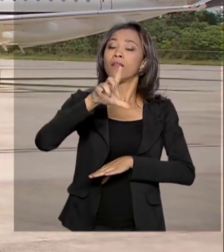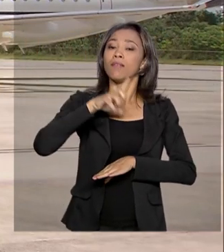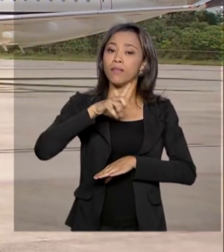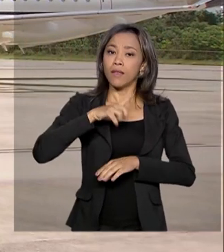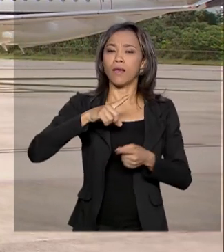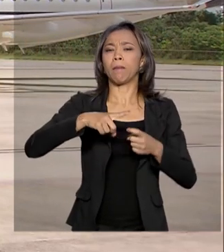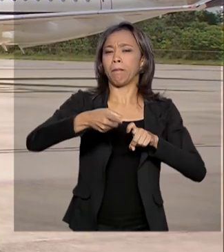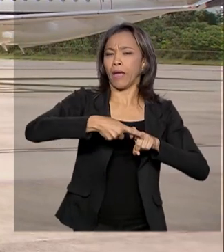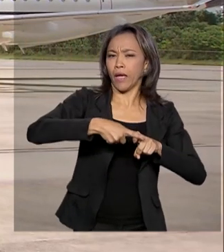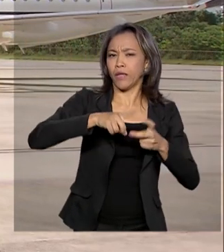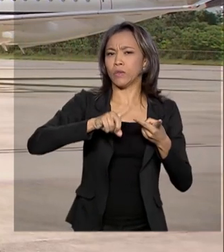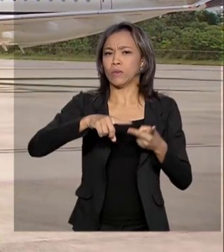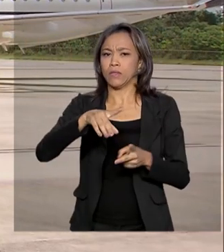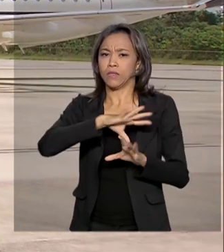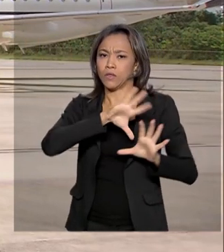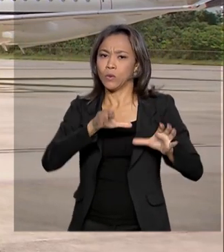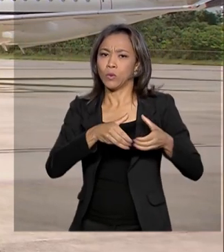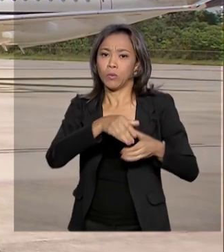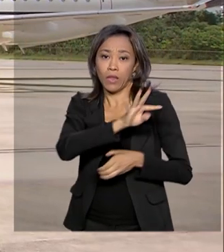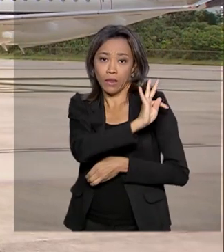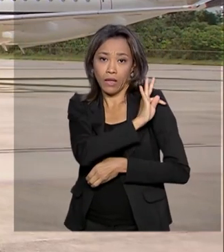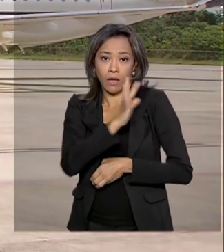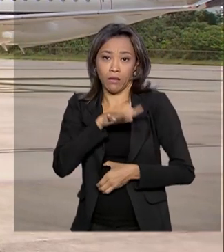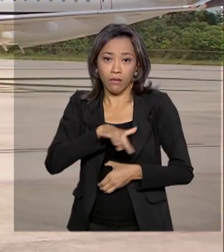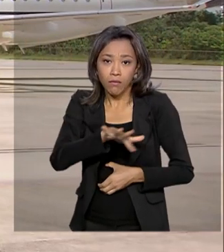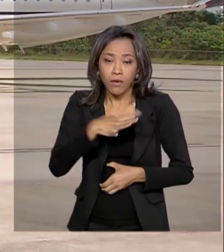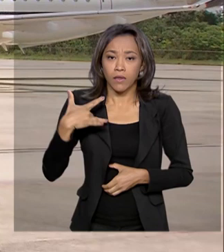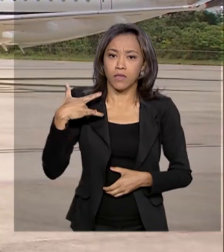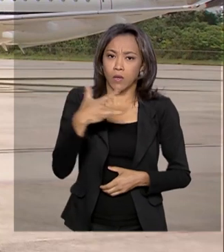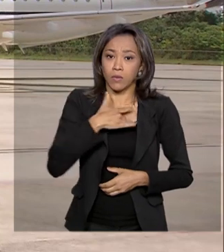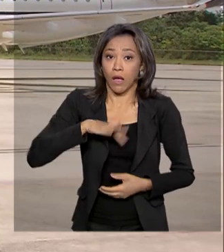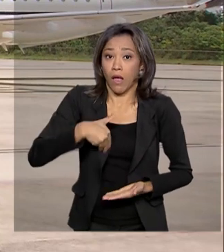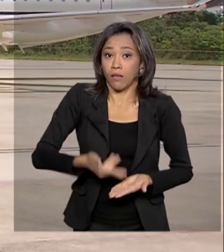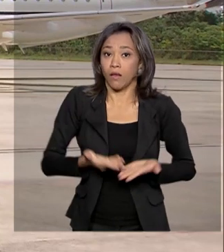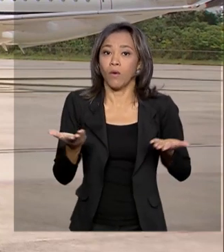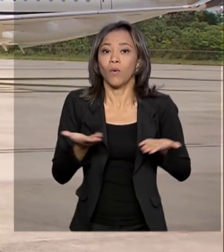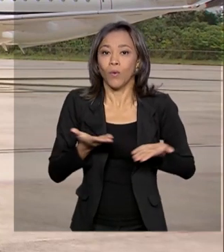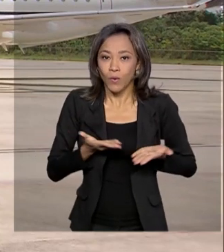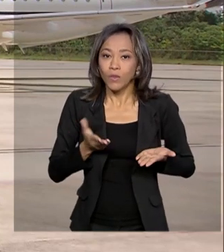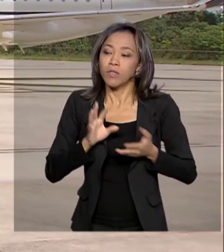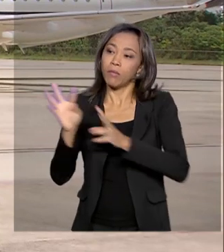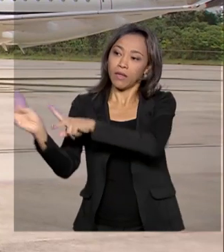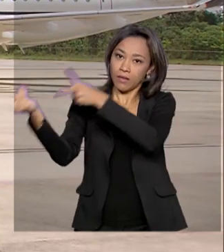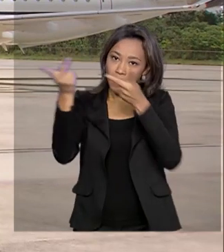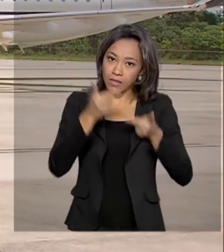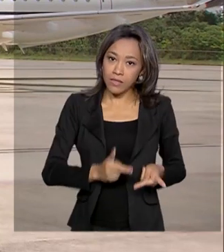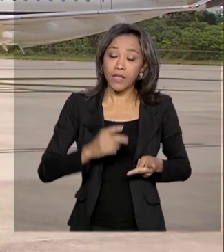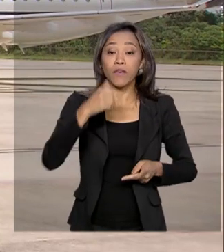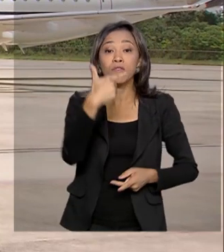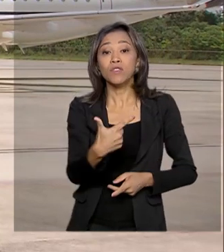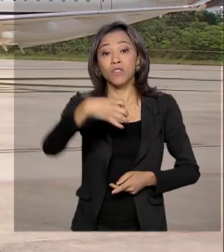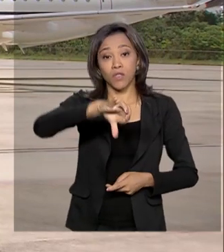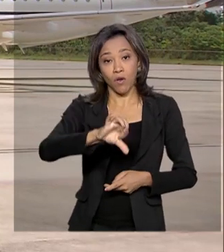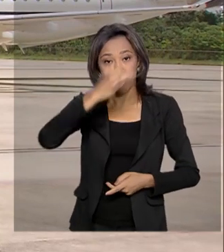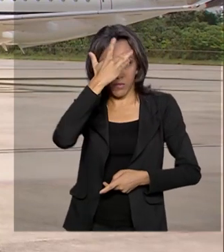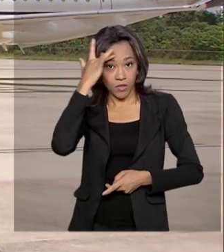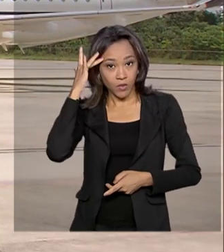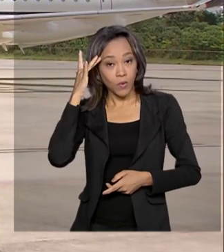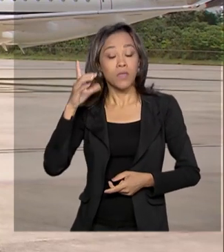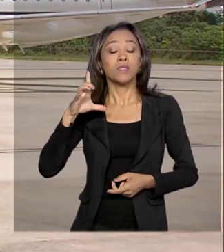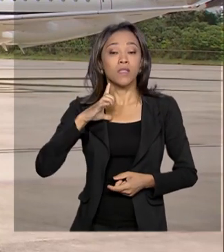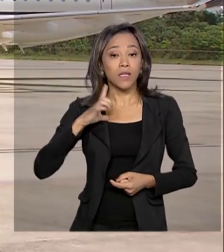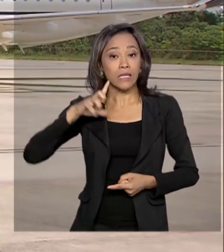embarcando médicos e técnicos de saúde até agora o governo trabalha com resgate de 29 brasileiros